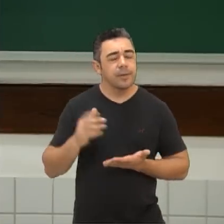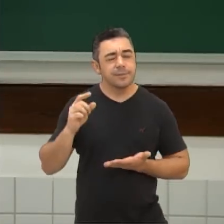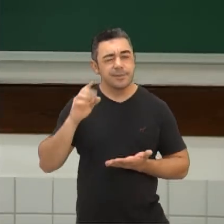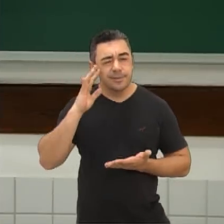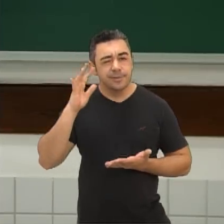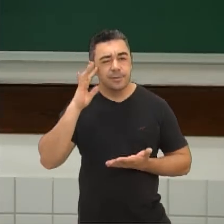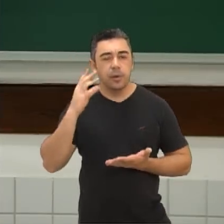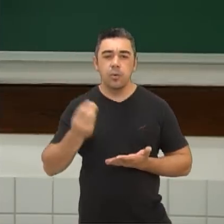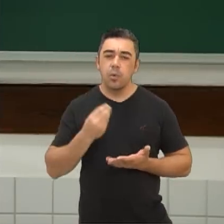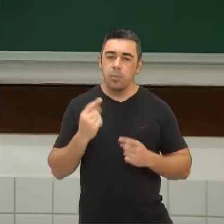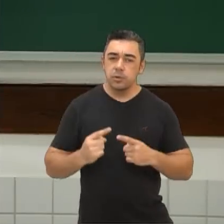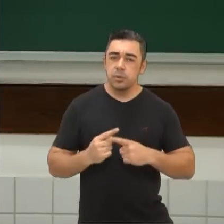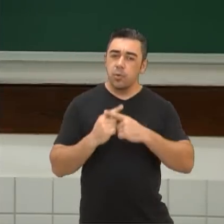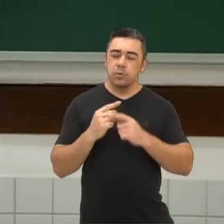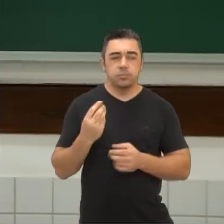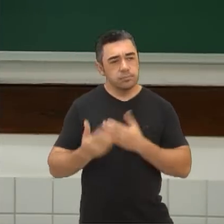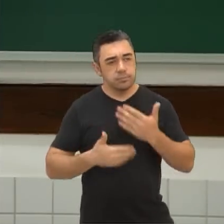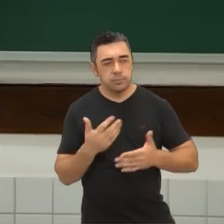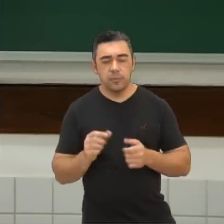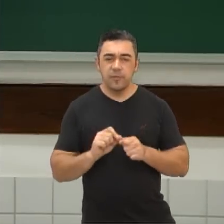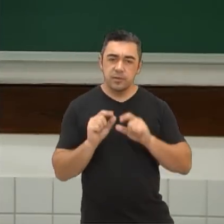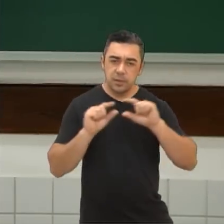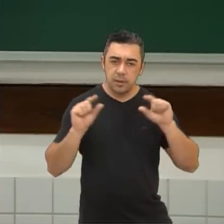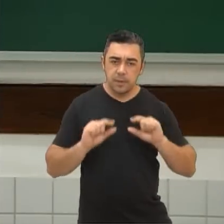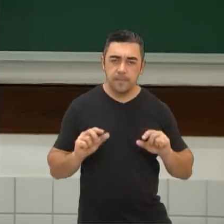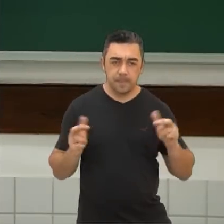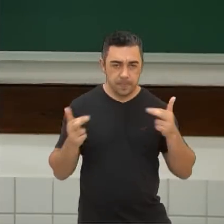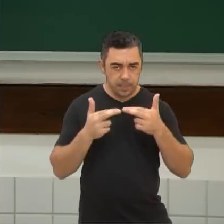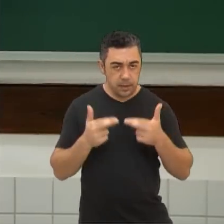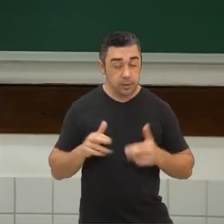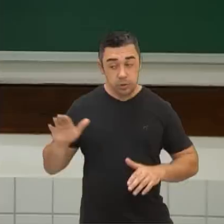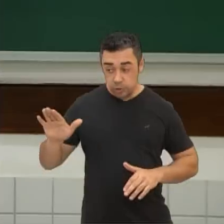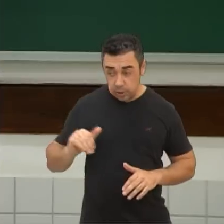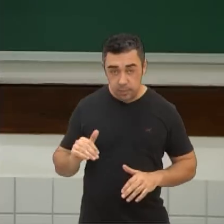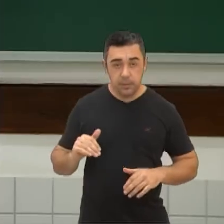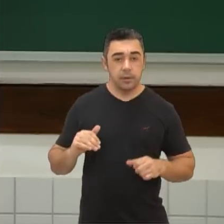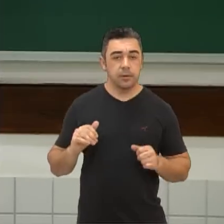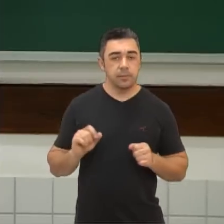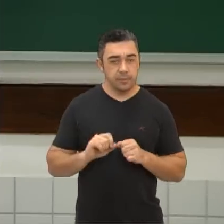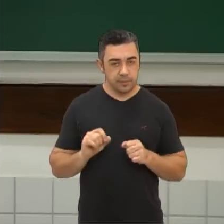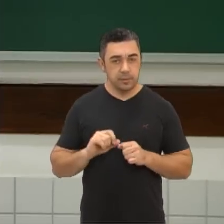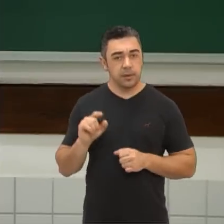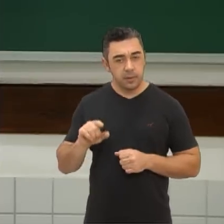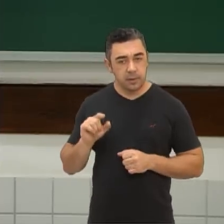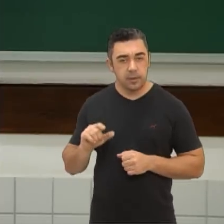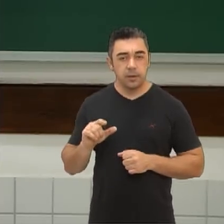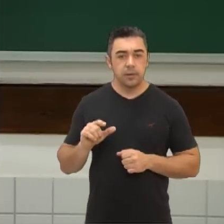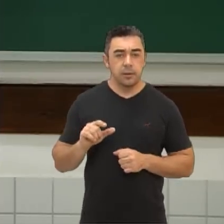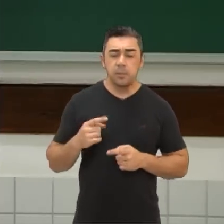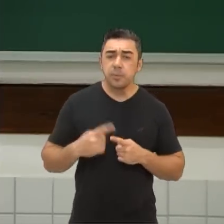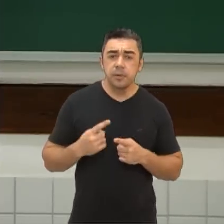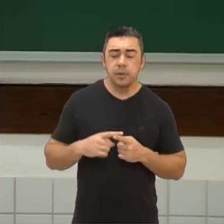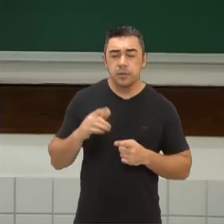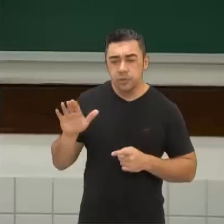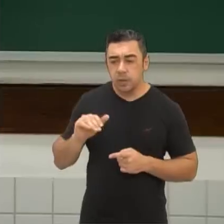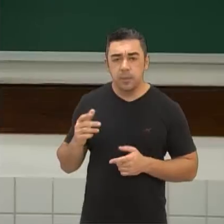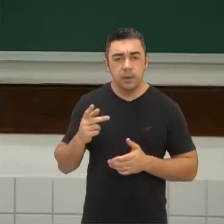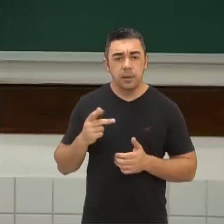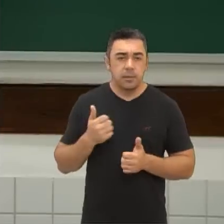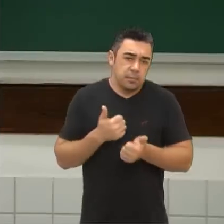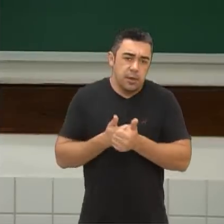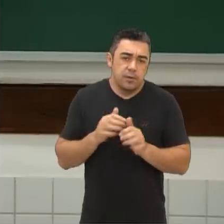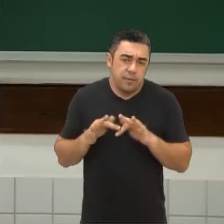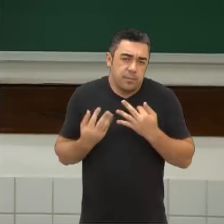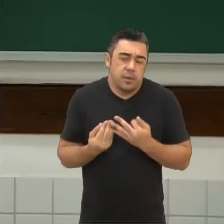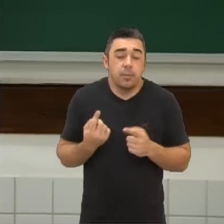um tema pré-determinado para vocês, que vai ser a preguiça. Como que está sendo esse tempo aí que vocês passam mais em casa?